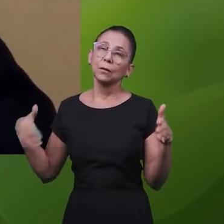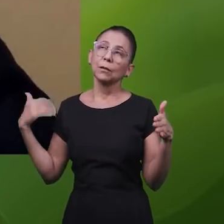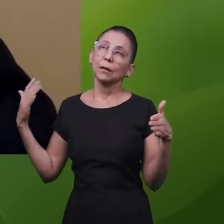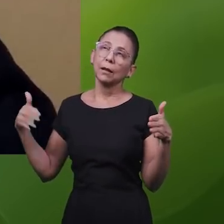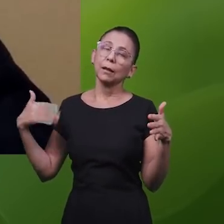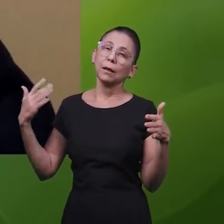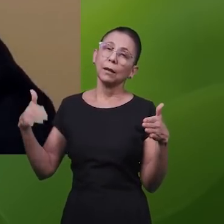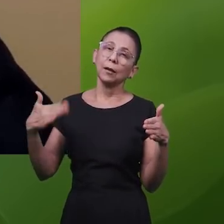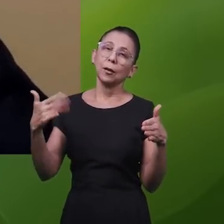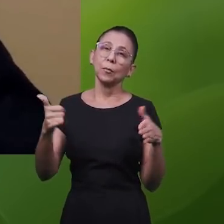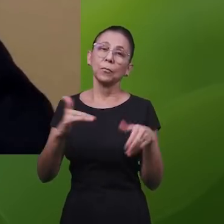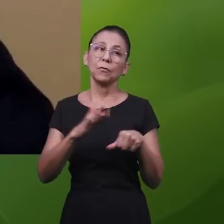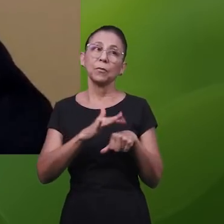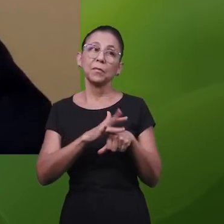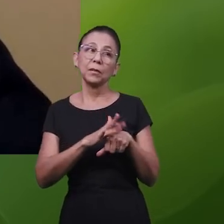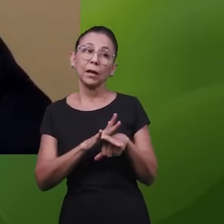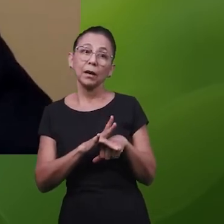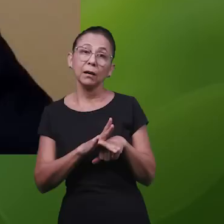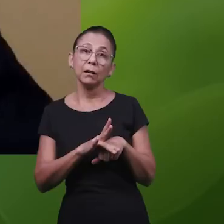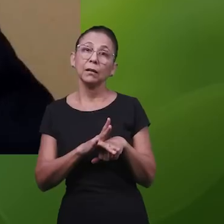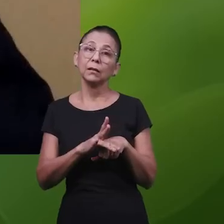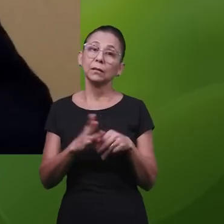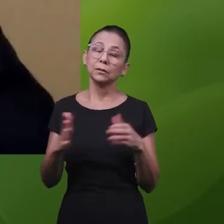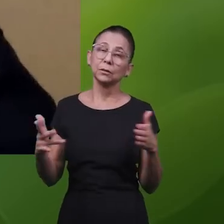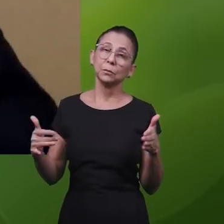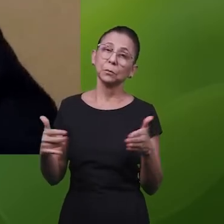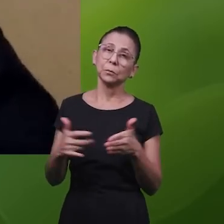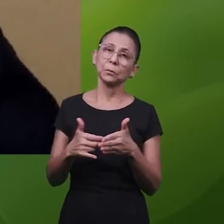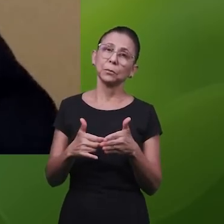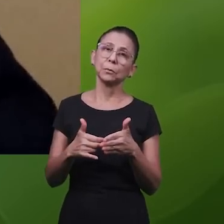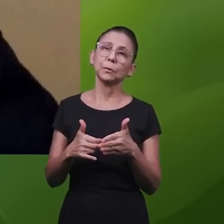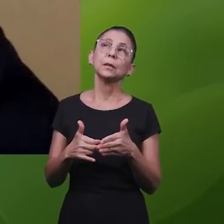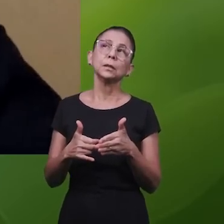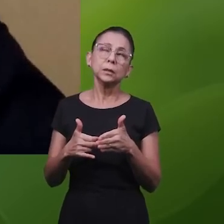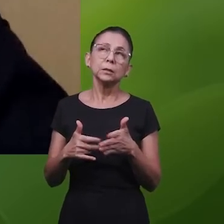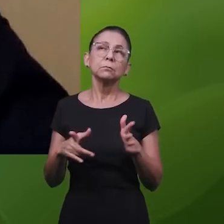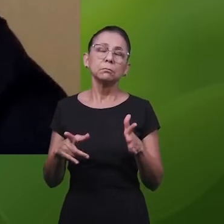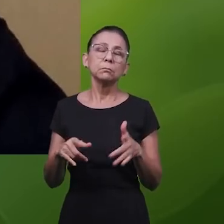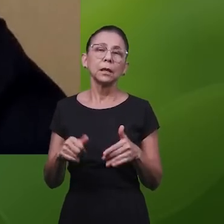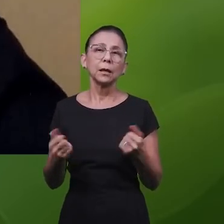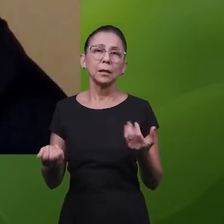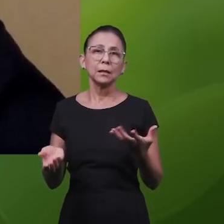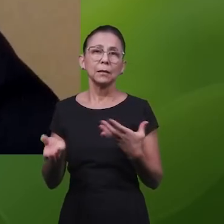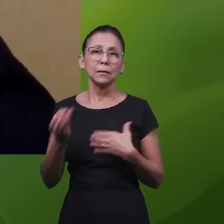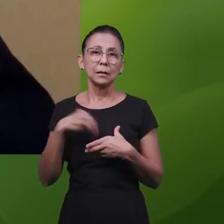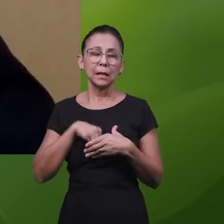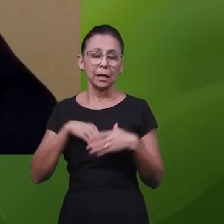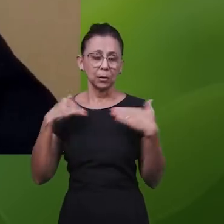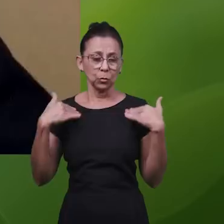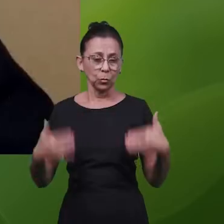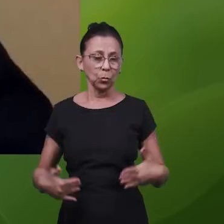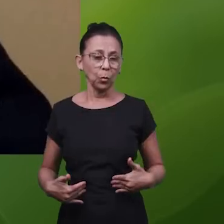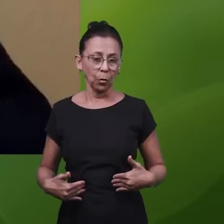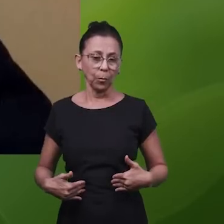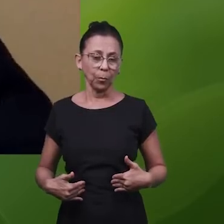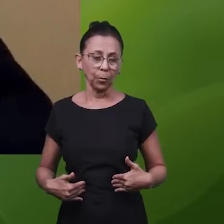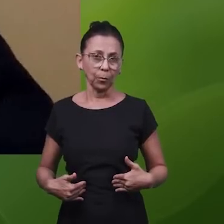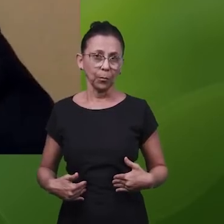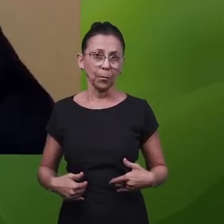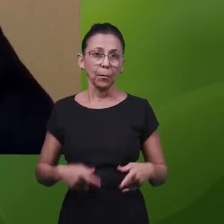as enfermidades vêm, mas isso afeta o nosso corpo físico. Agora, o pecado